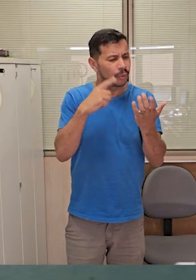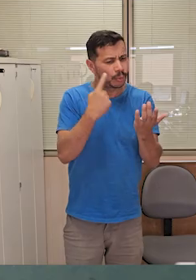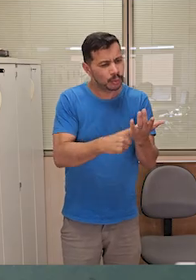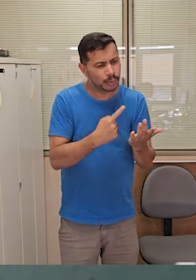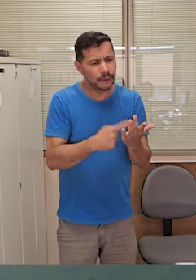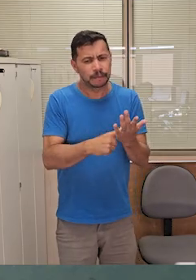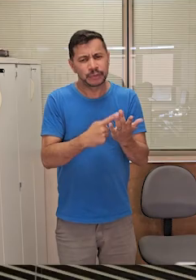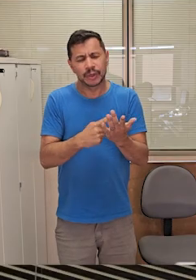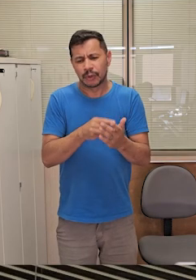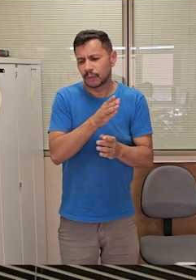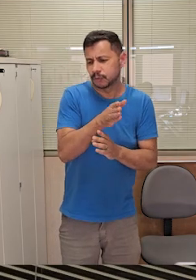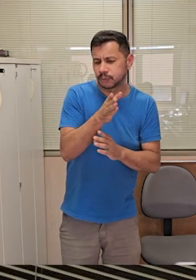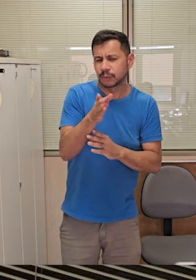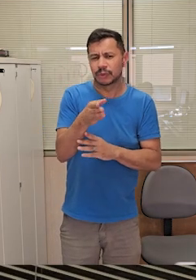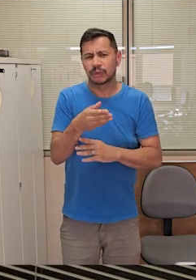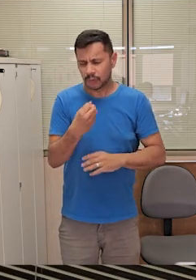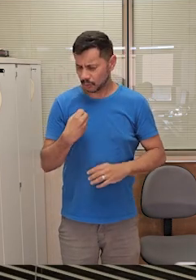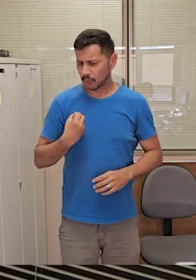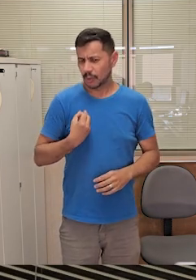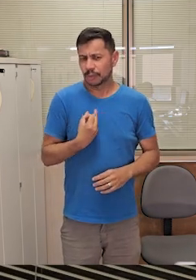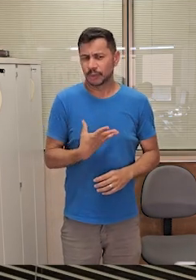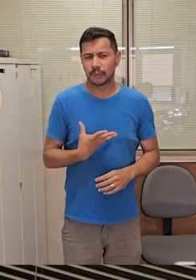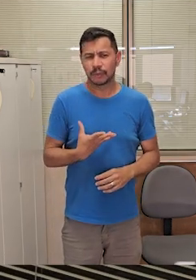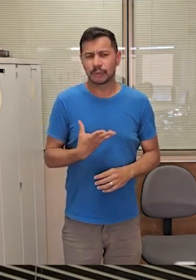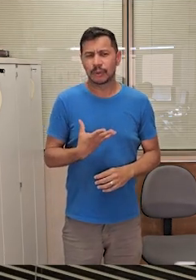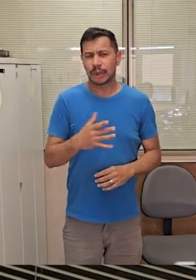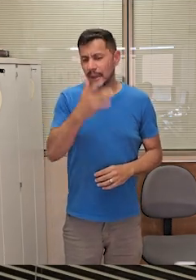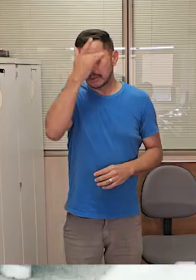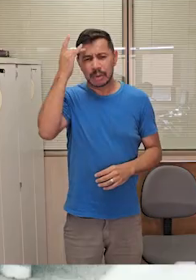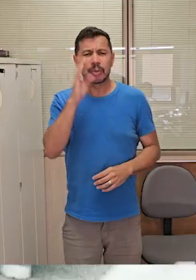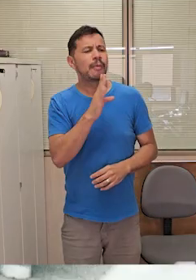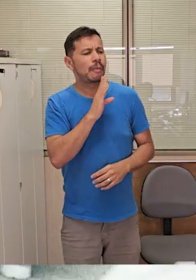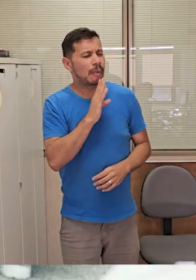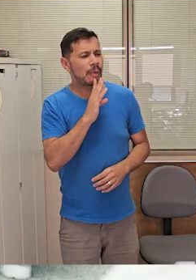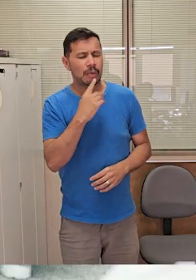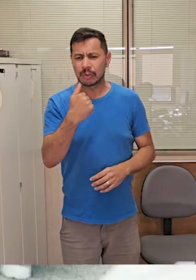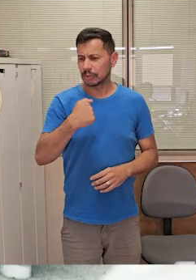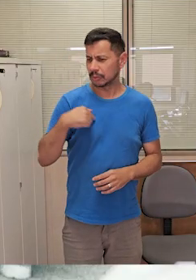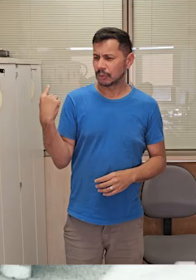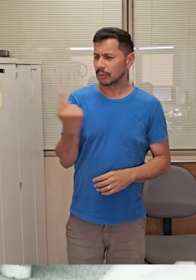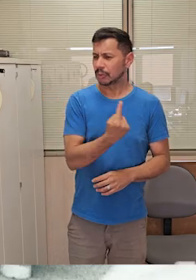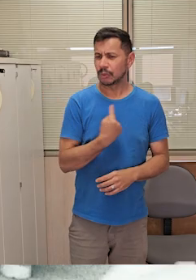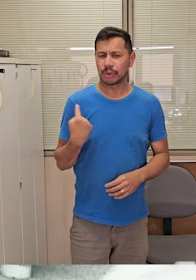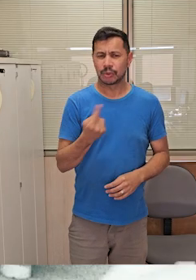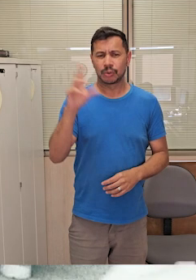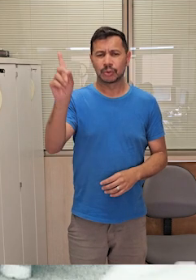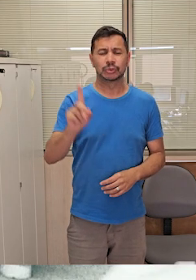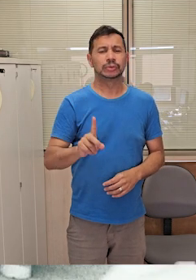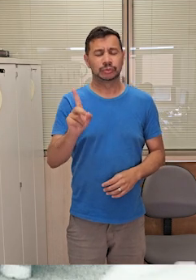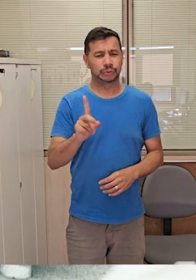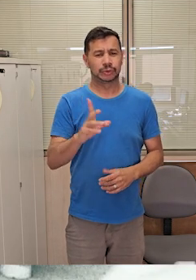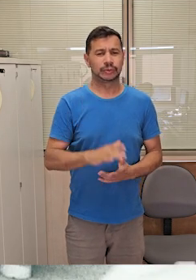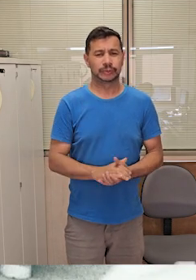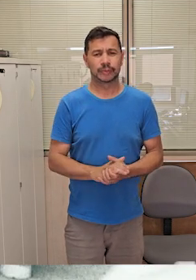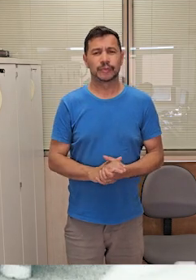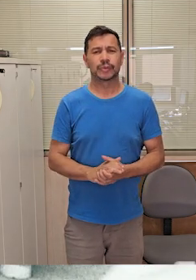colhia as reivindicações, negociava. Então a gente acabou sendo bastante populares, né, dentro da nossa base, desconhecidos fora